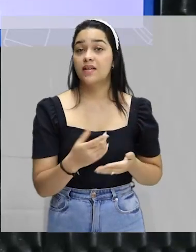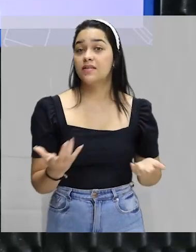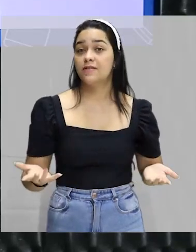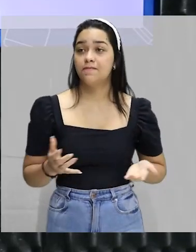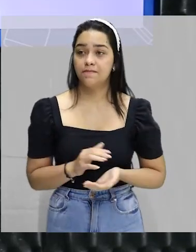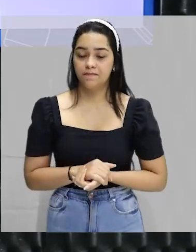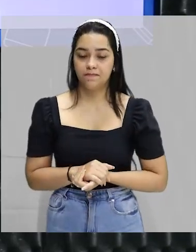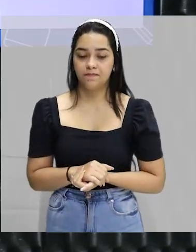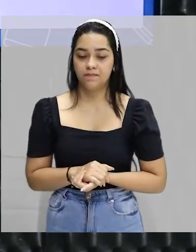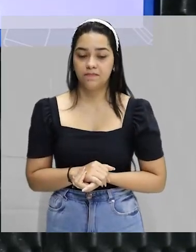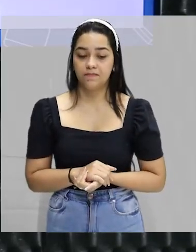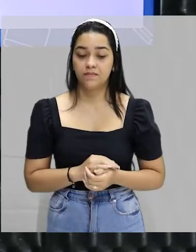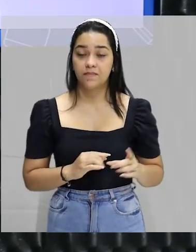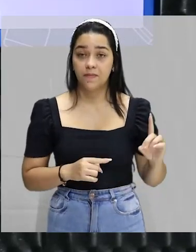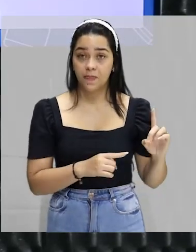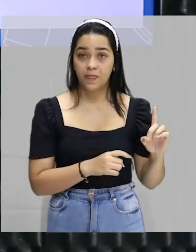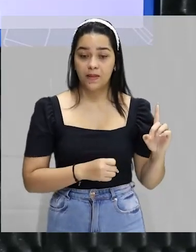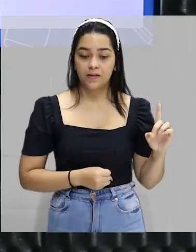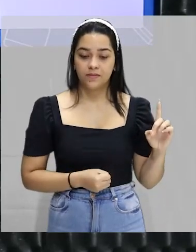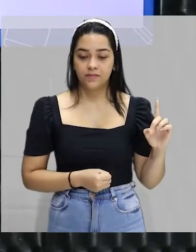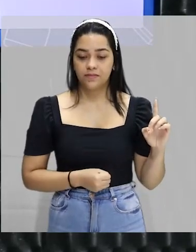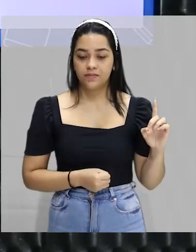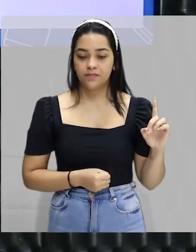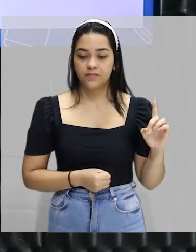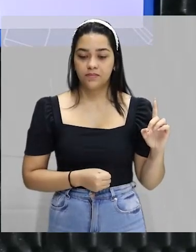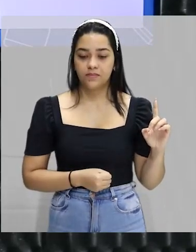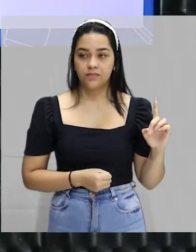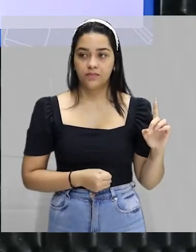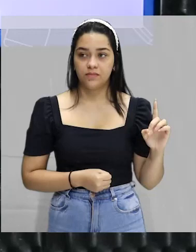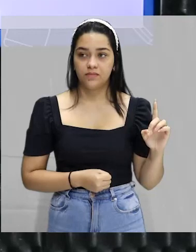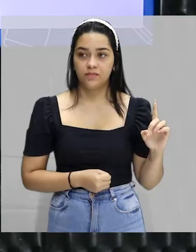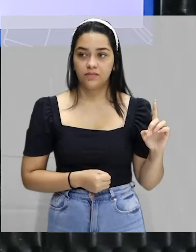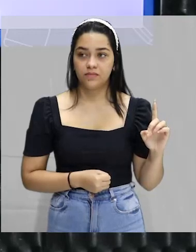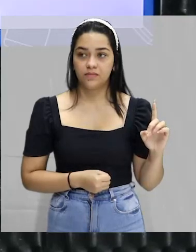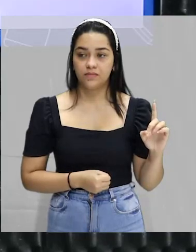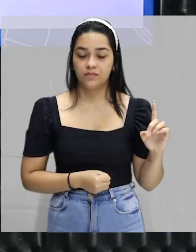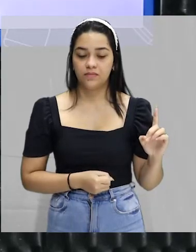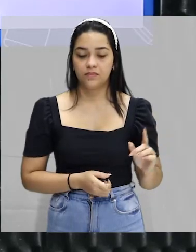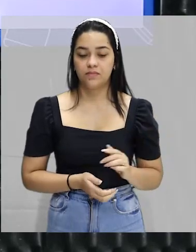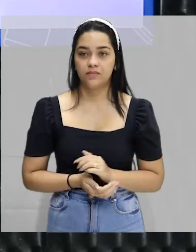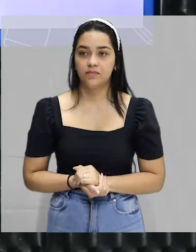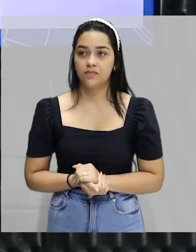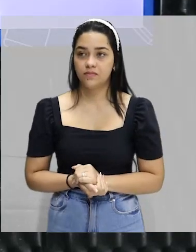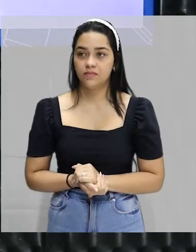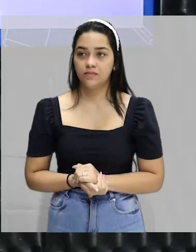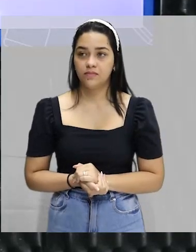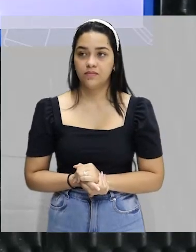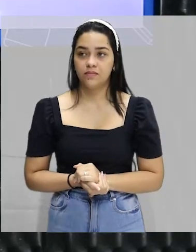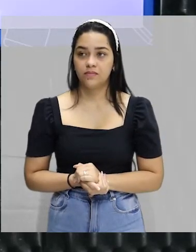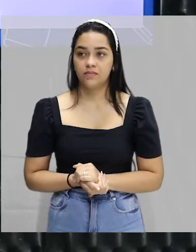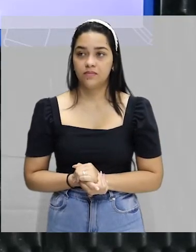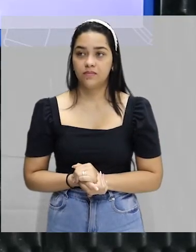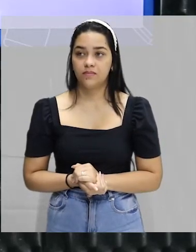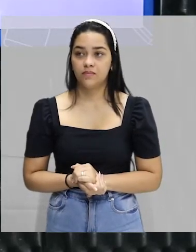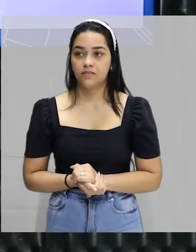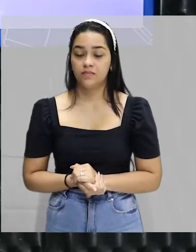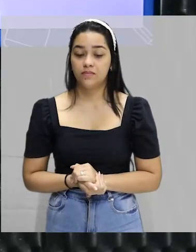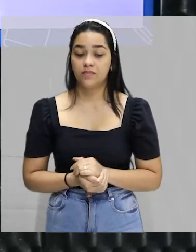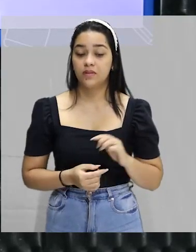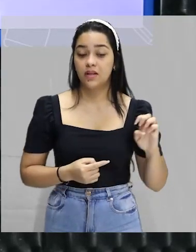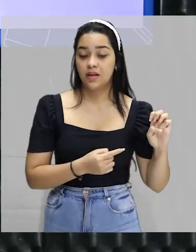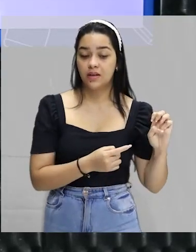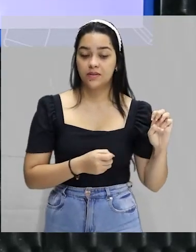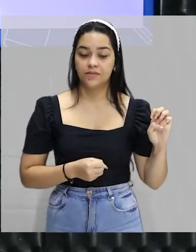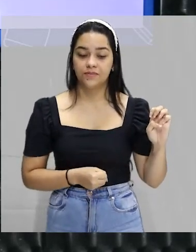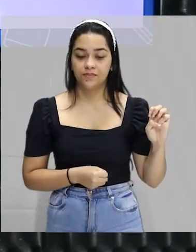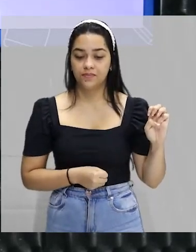passiva? Na voz passiva, o agente seria este garoto, né? E na voz ativa,